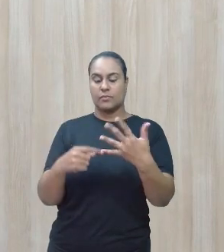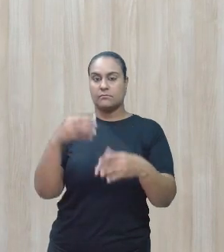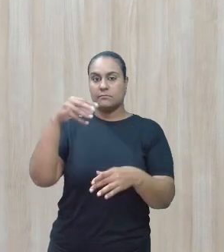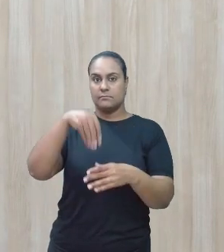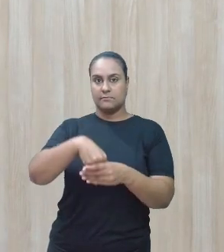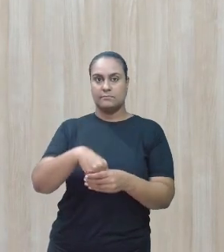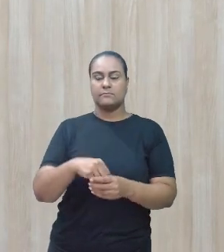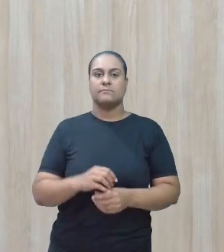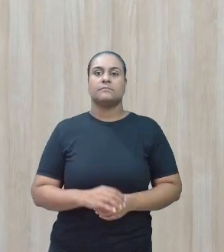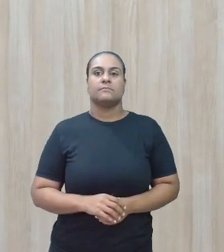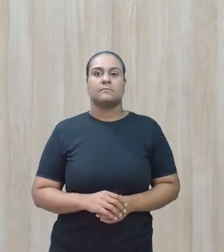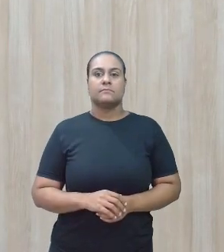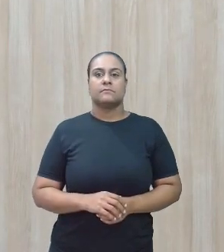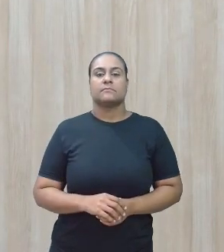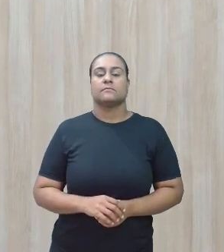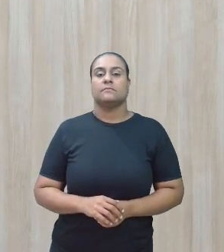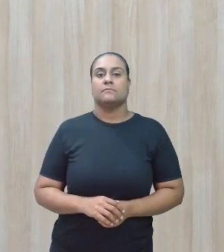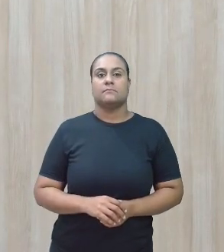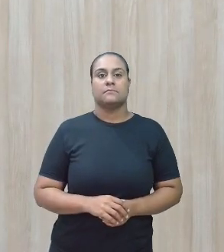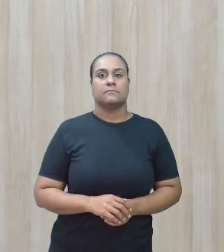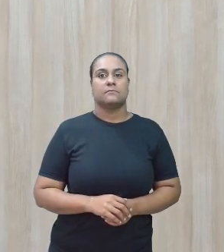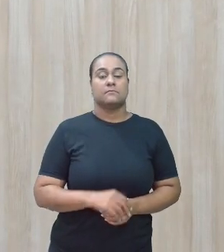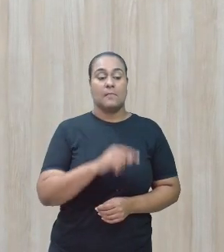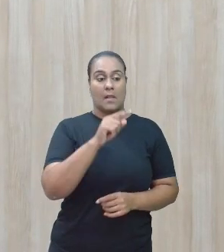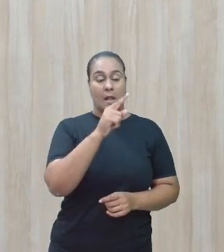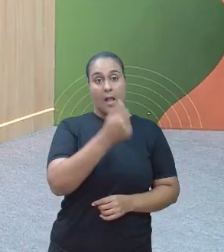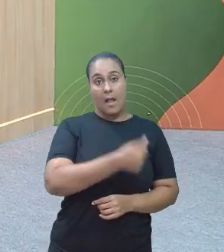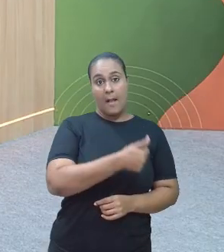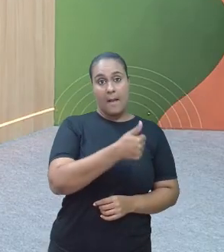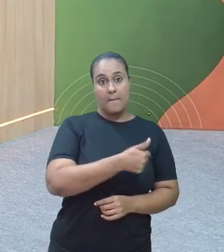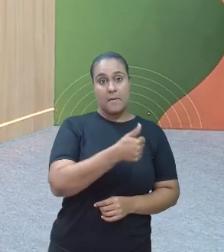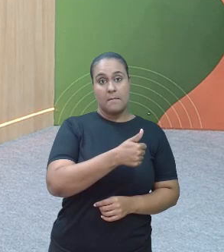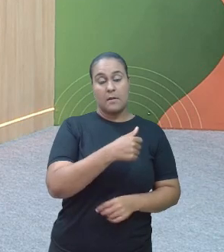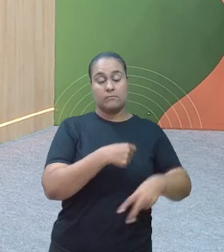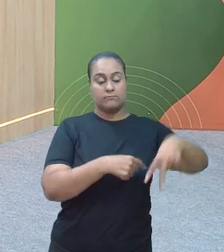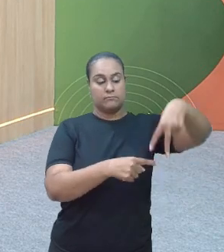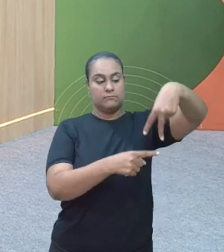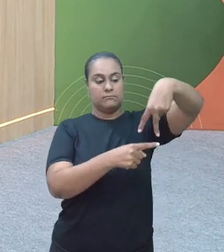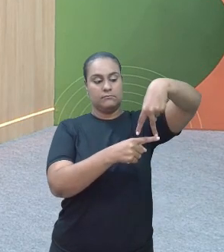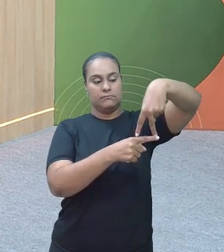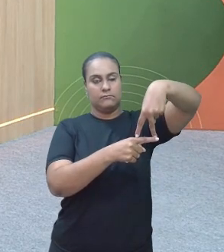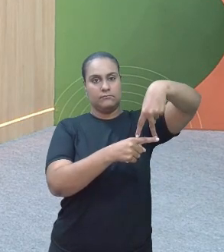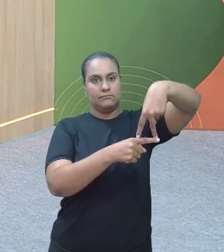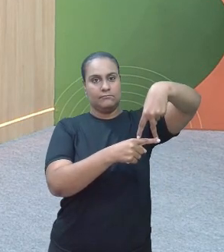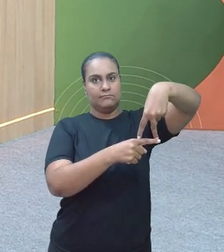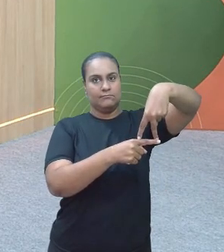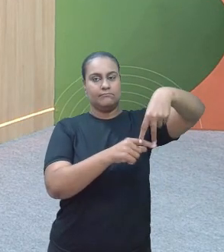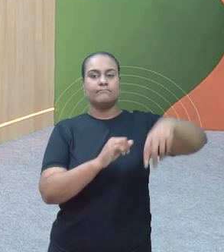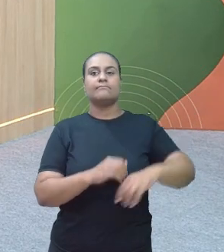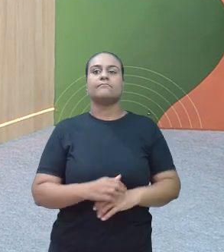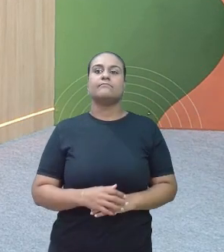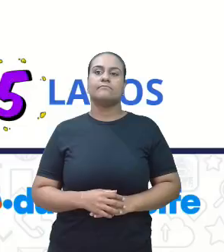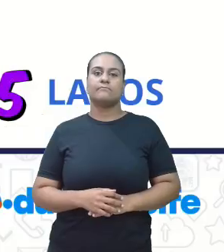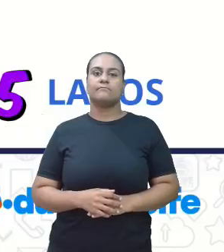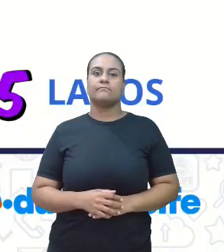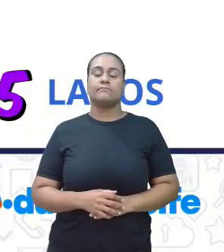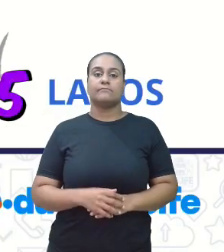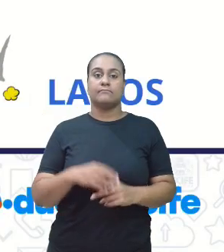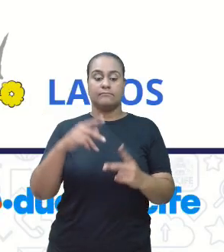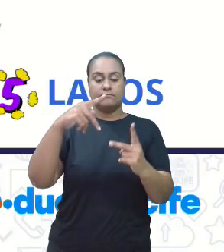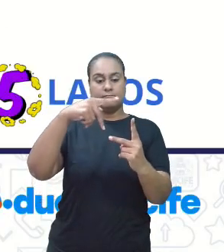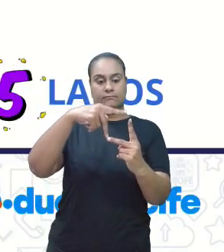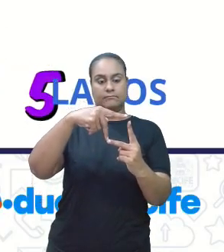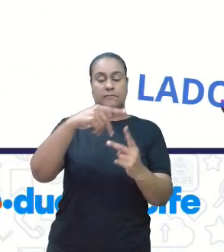cá. A primeira figura, ela é composta de 3 lados. Eu tenho a próxima figura, que ela é composta de